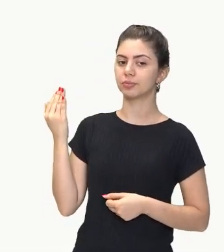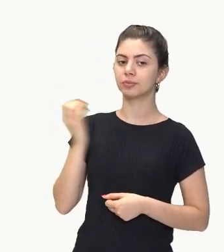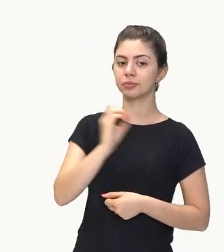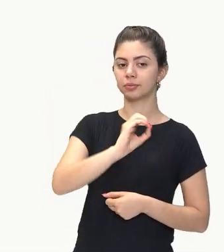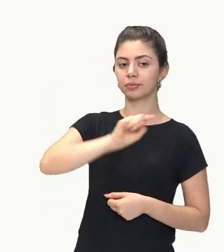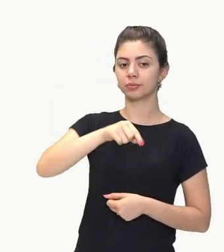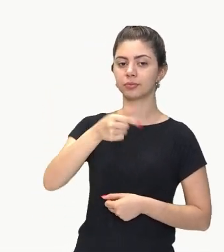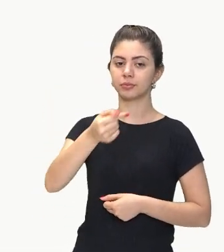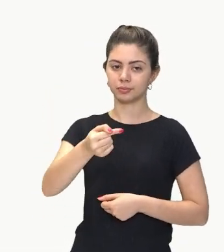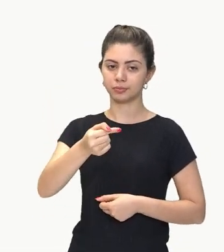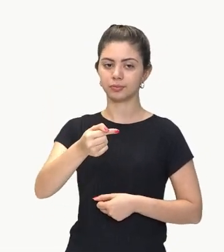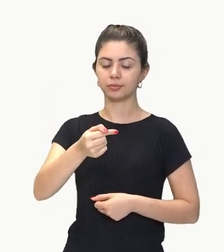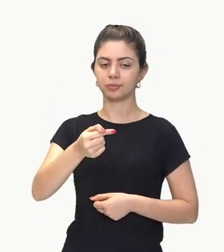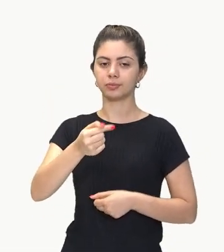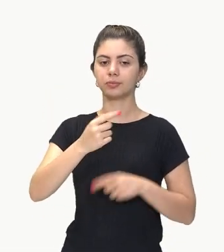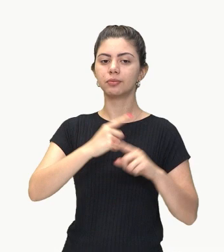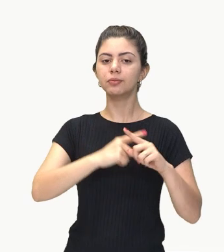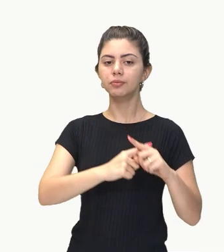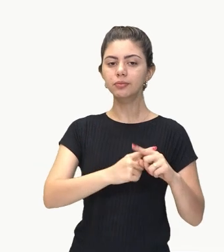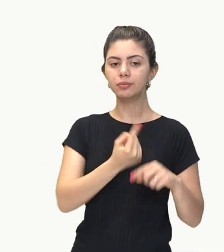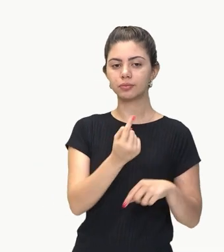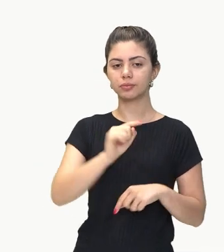0,7, né? Vezes